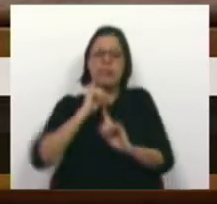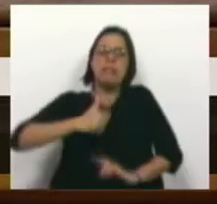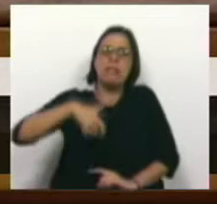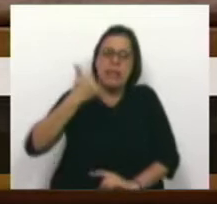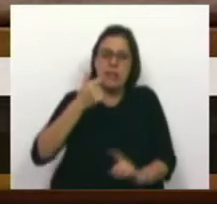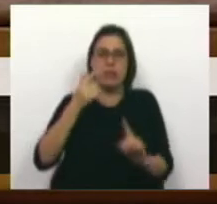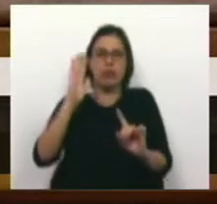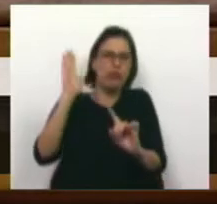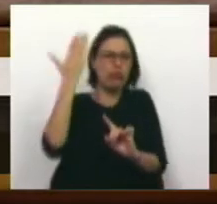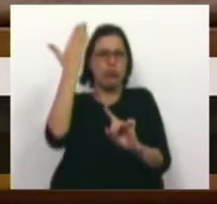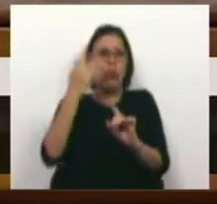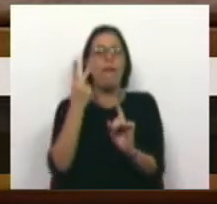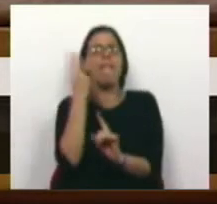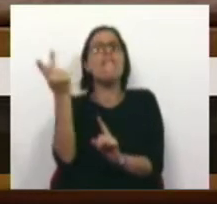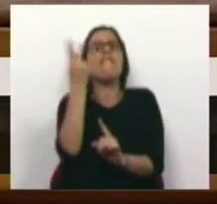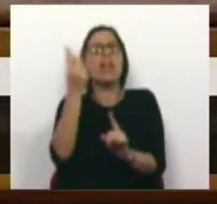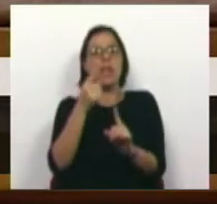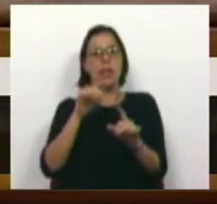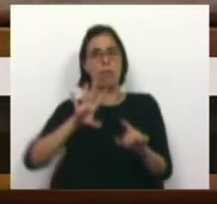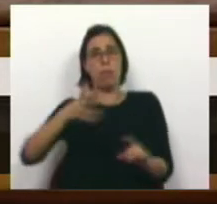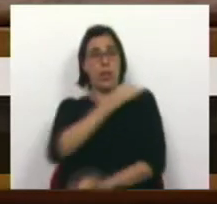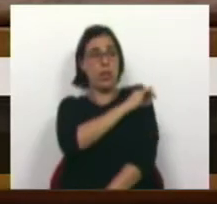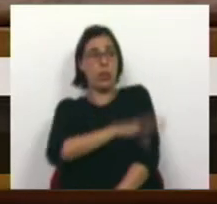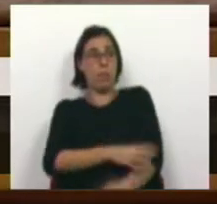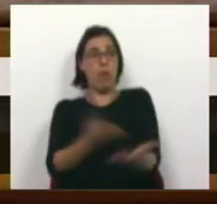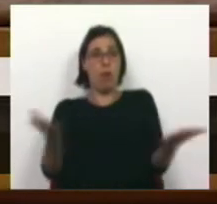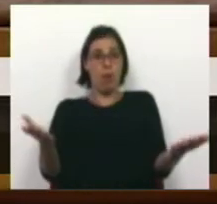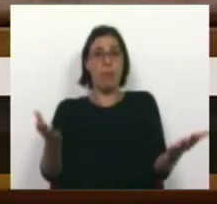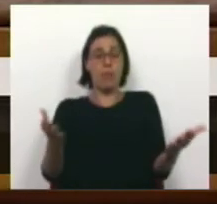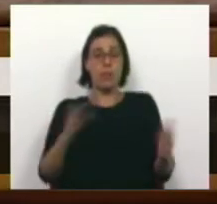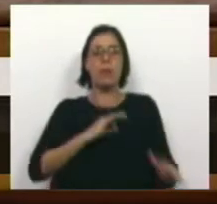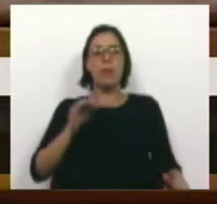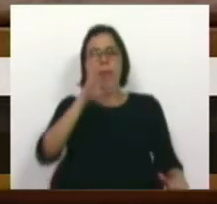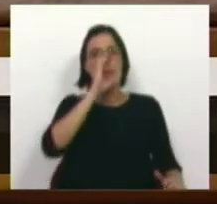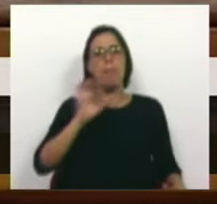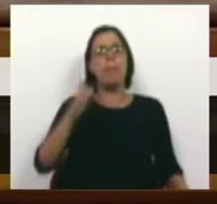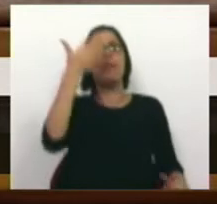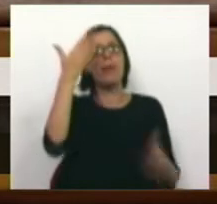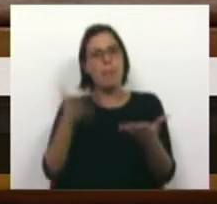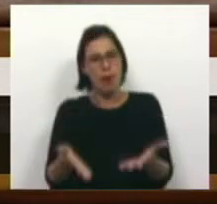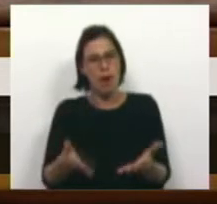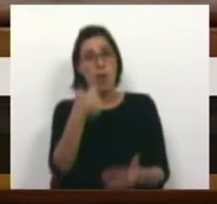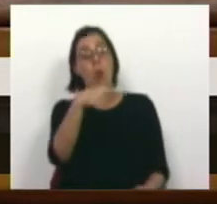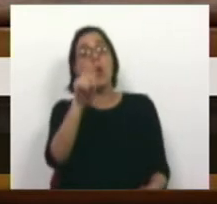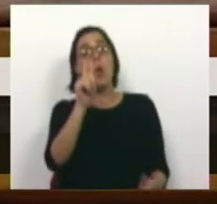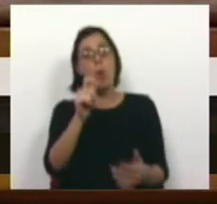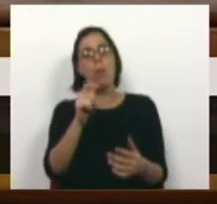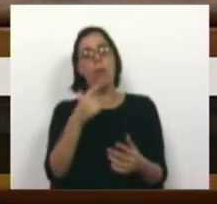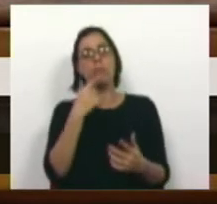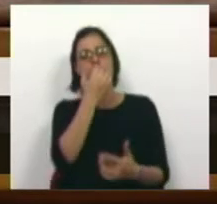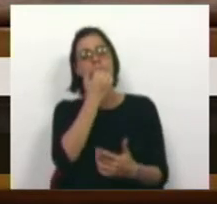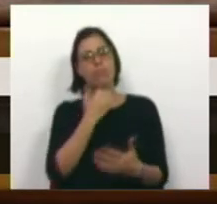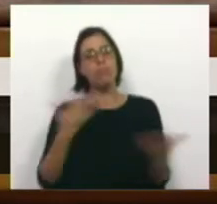por excelência para as vidas de que se faz o país pobre. Senhor Primeiro-Ministro, o Bloco de Esquerda registra com